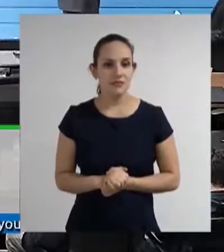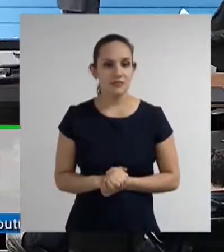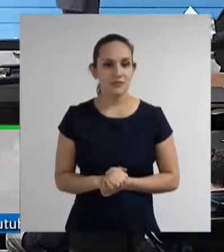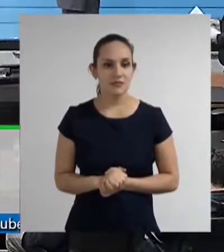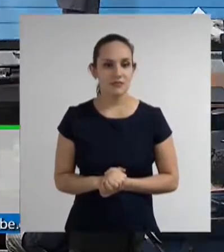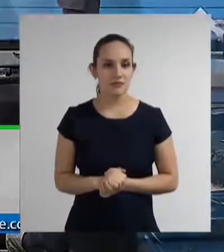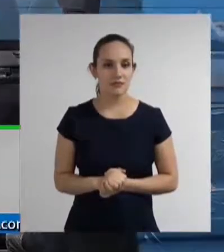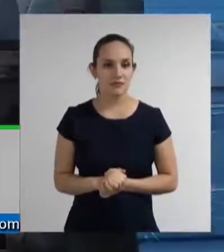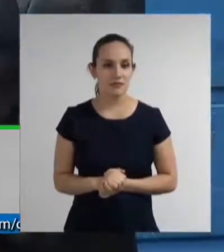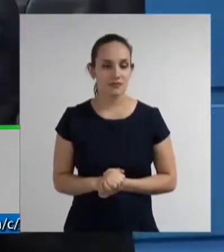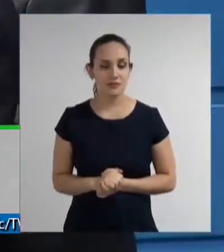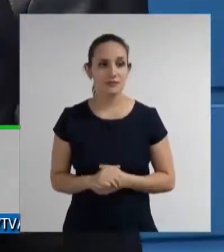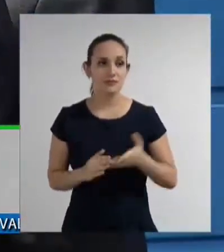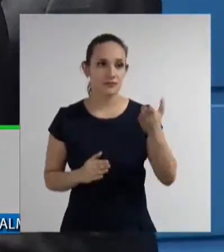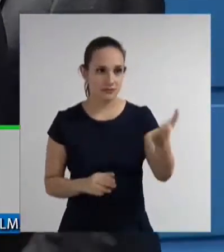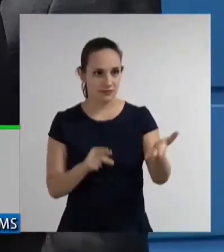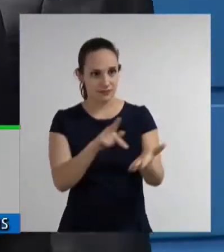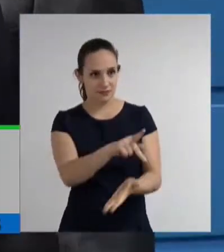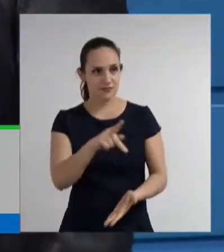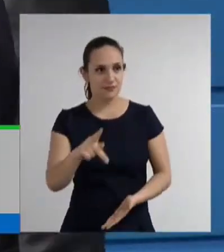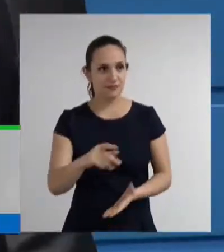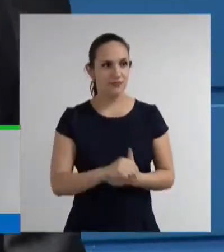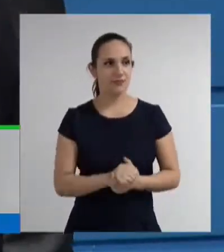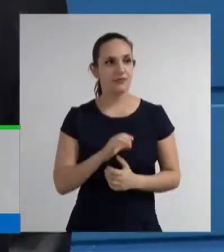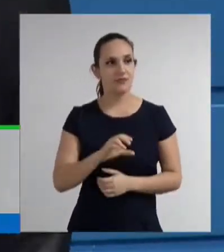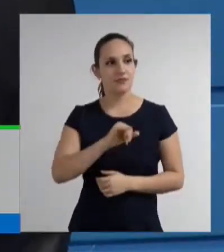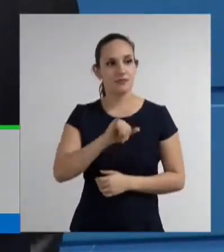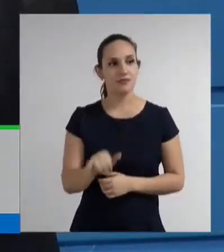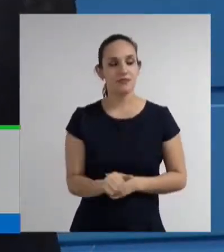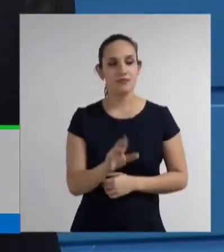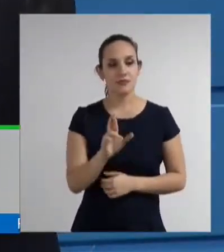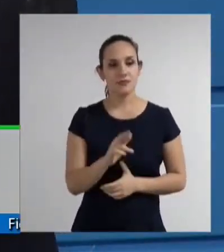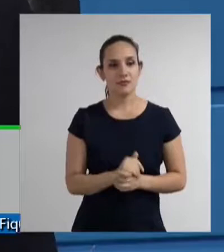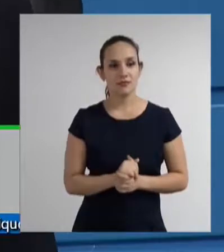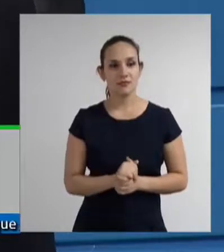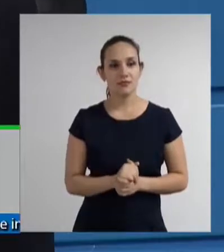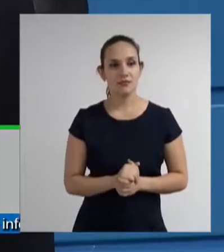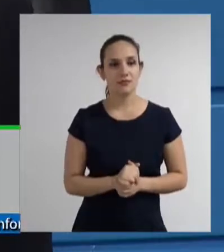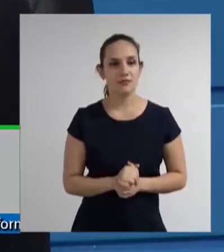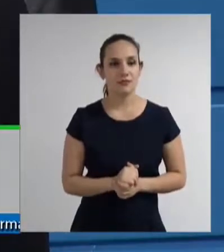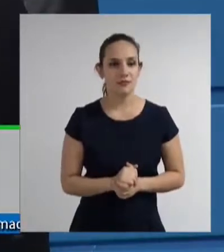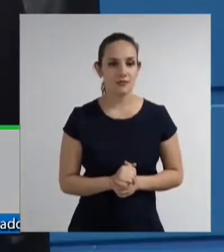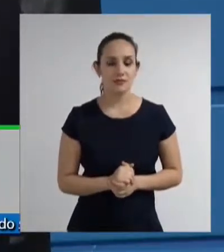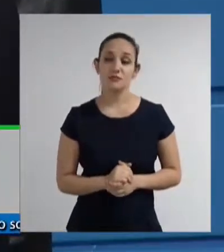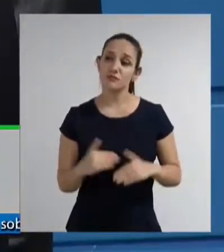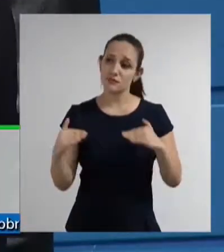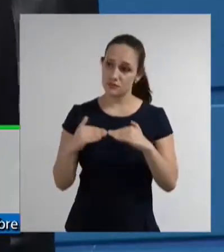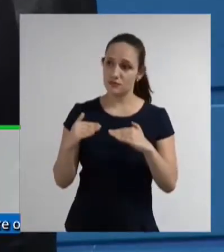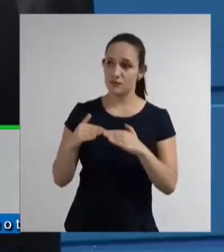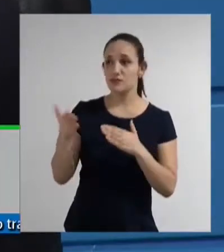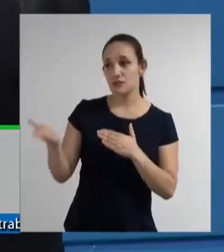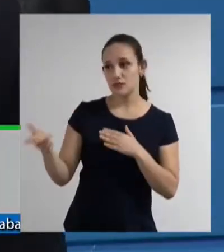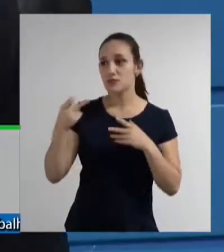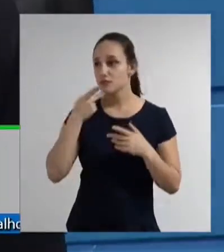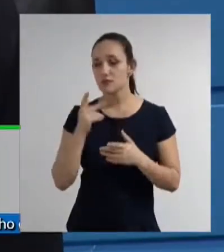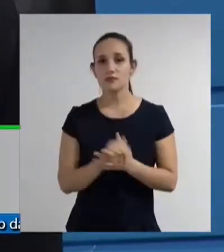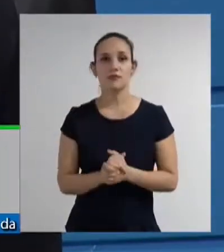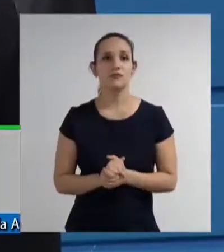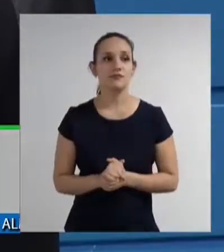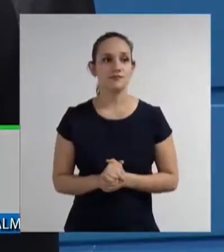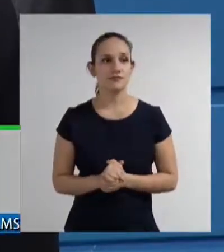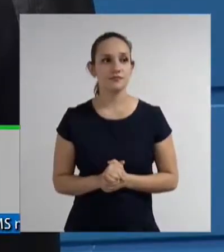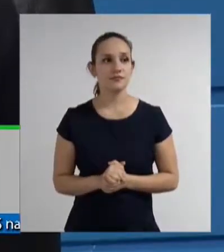Também, caro presidente da CCJ, na mesma esteira que Vossa Excelência aqui mencionou e